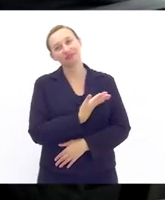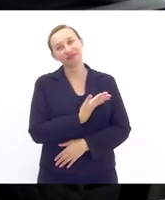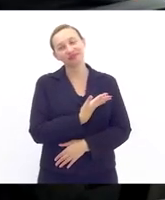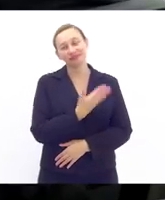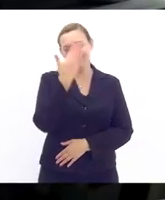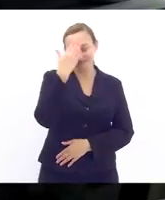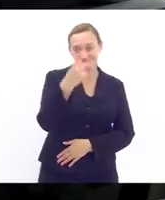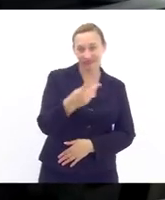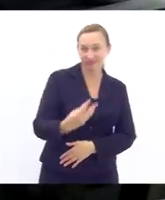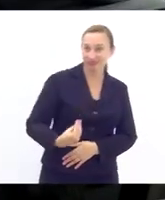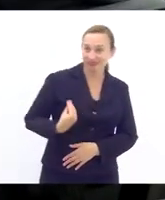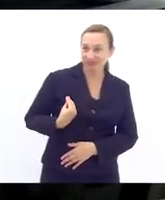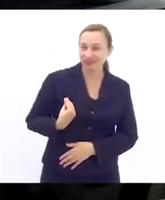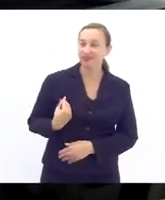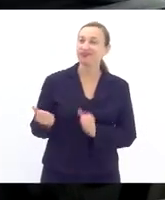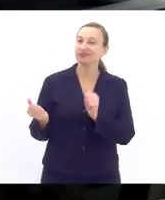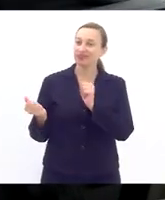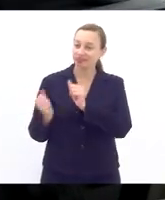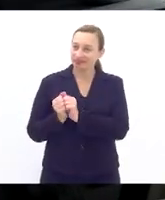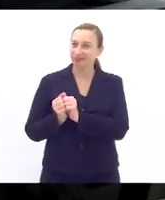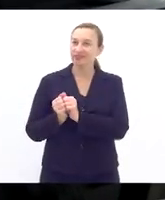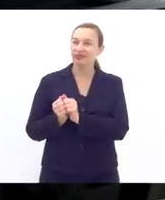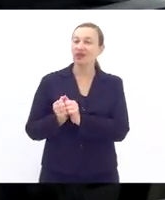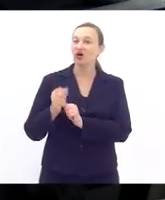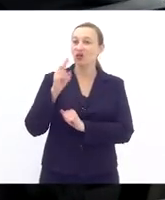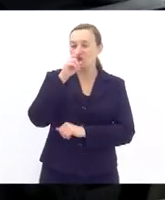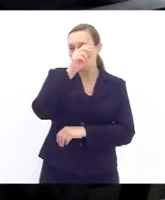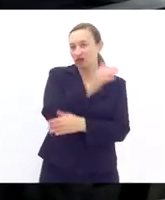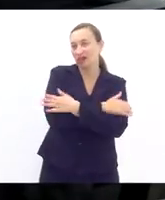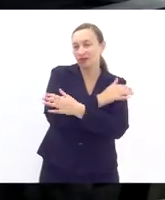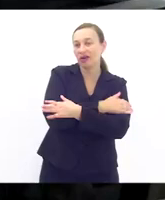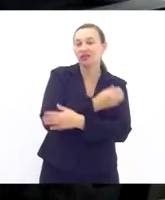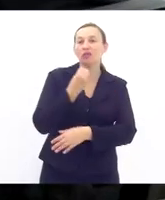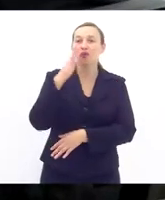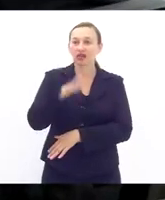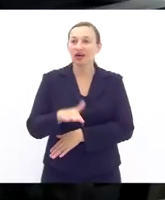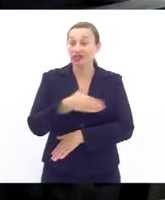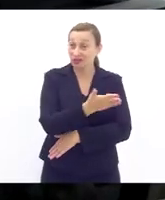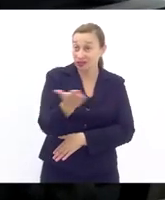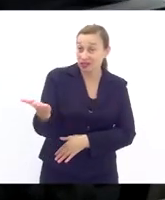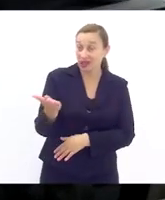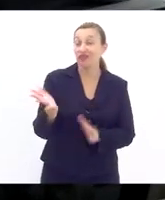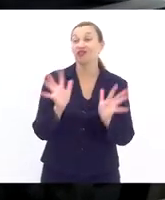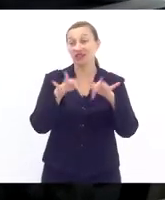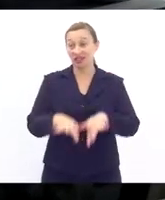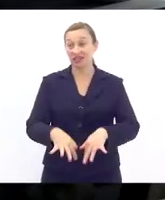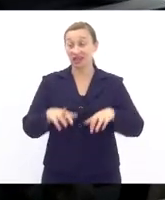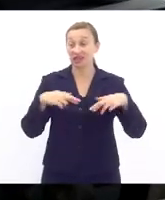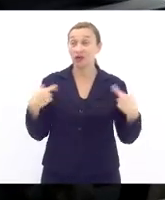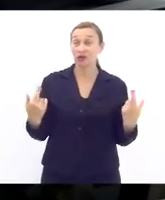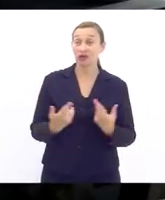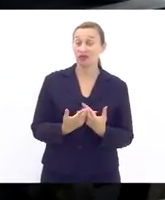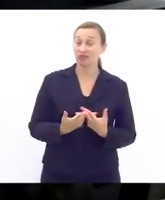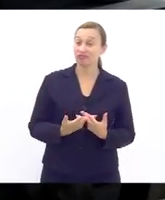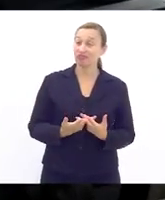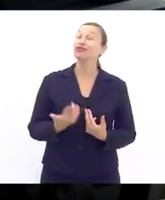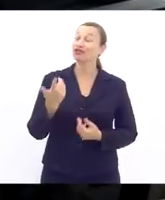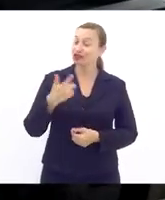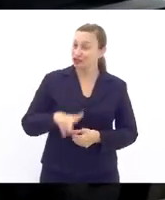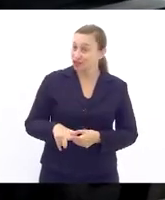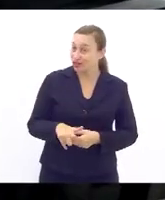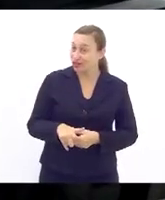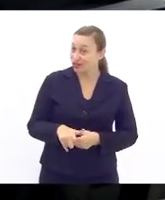pela presença tamo junto um forte abraço uma boa tarde a todos declaro encerrado a sessão novamente